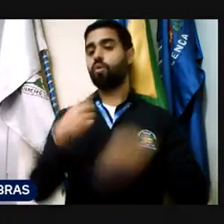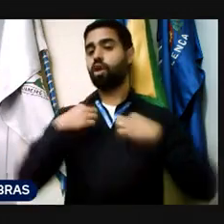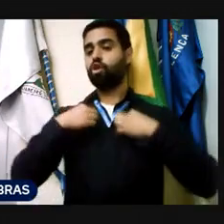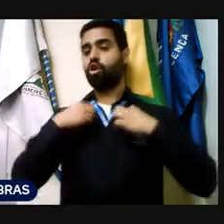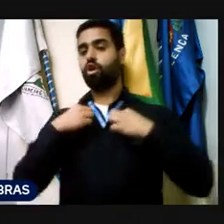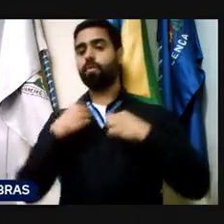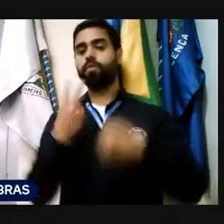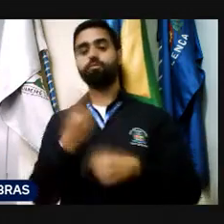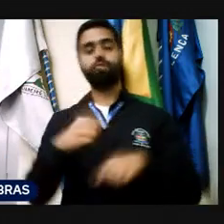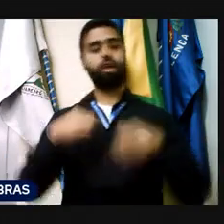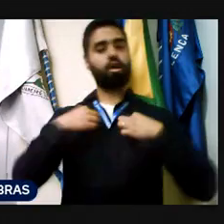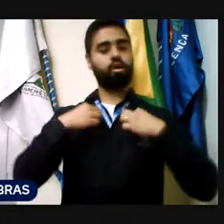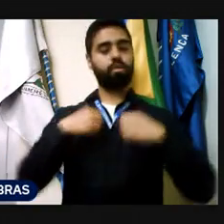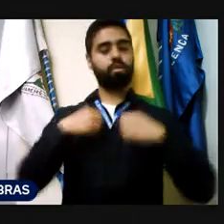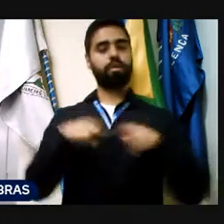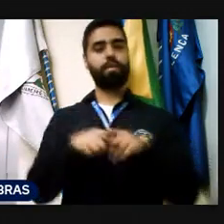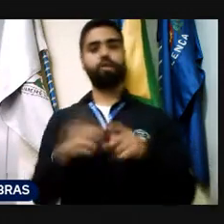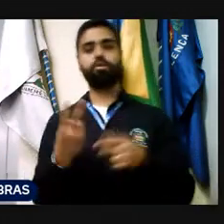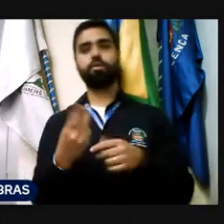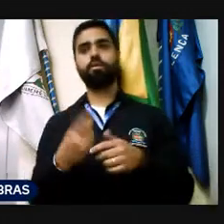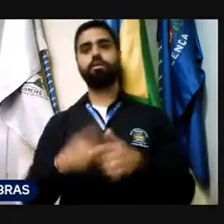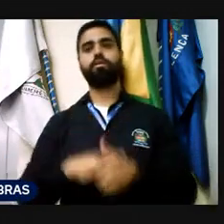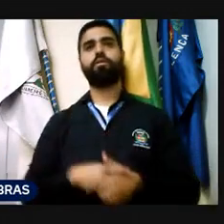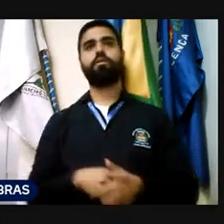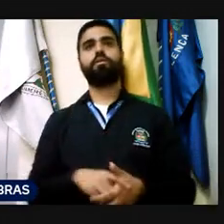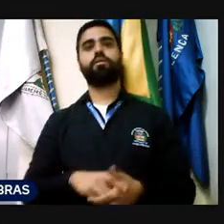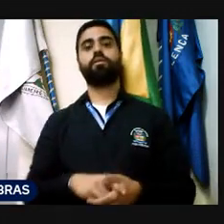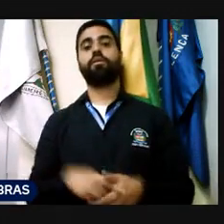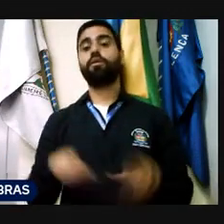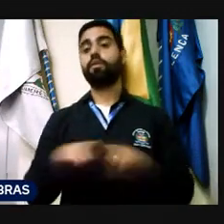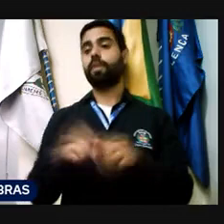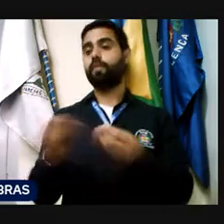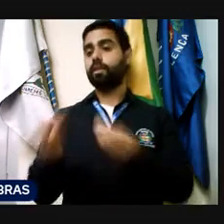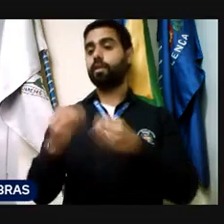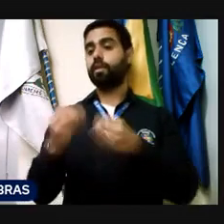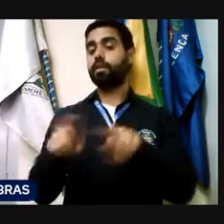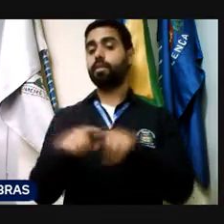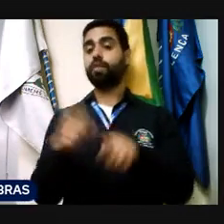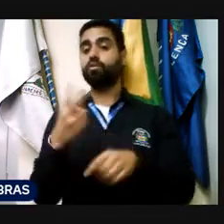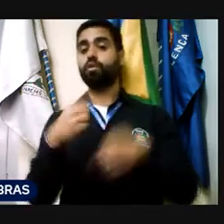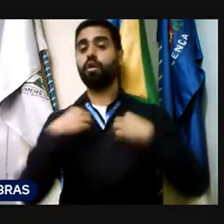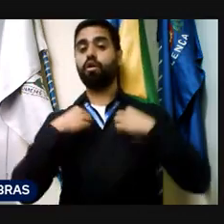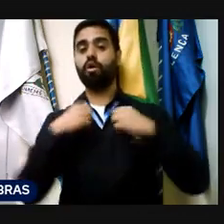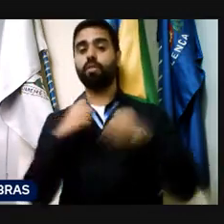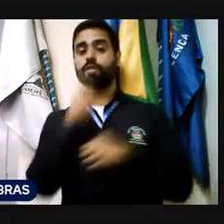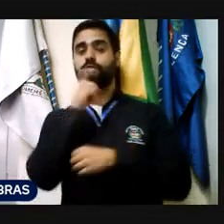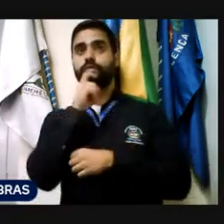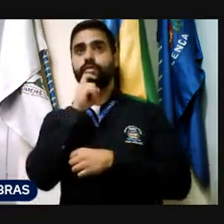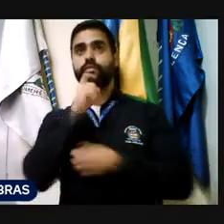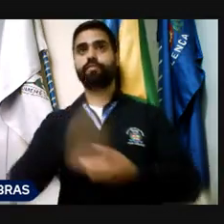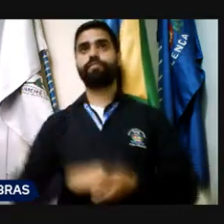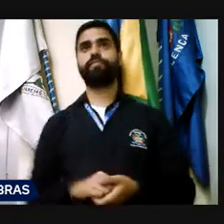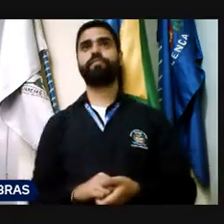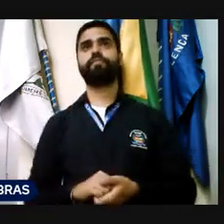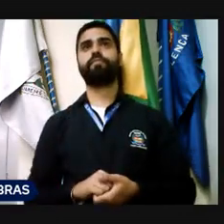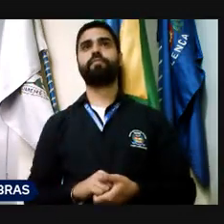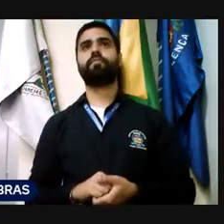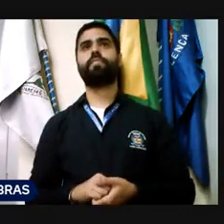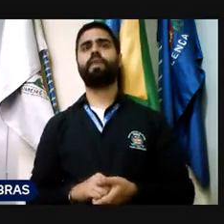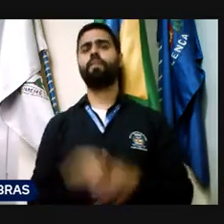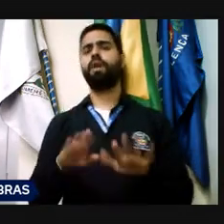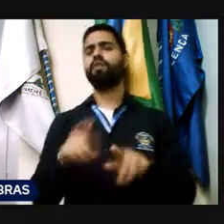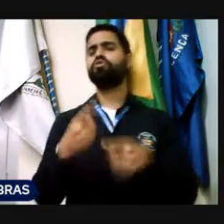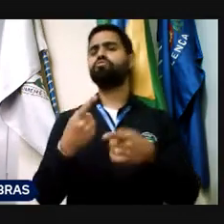2 calças, 2 tênis e vai receber 2 blusas de frio. Por que nós fizemos